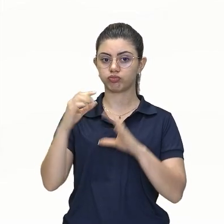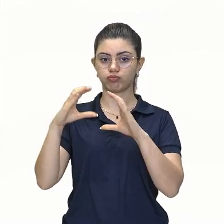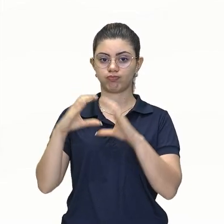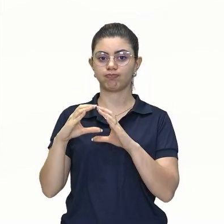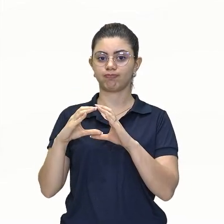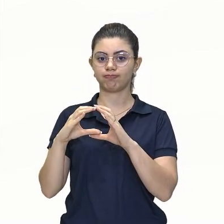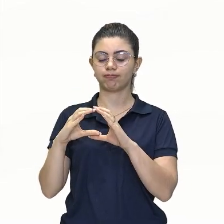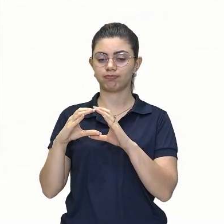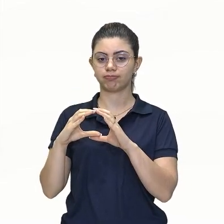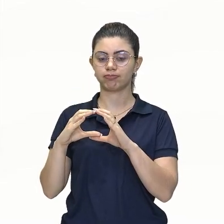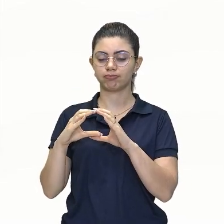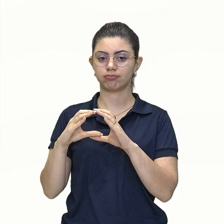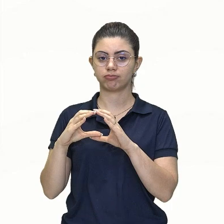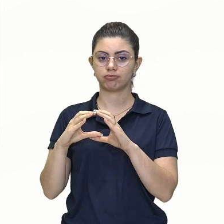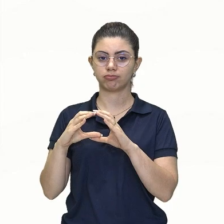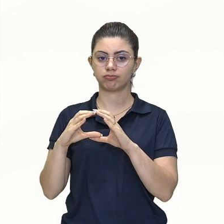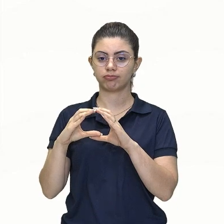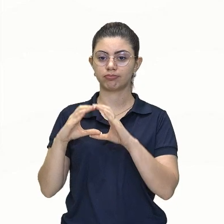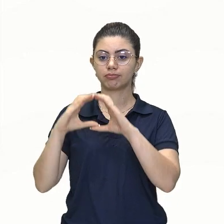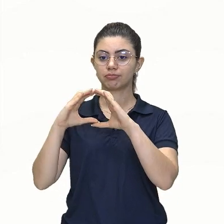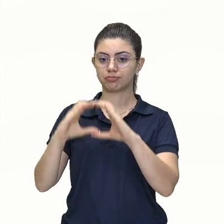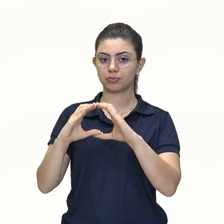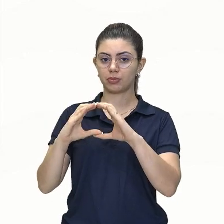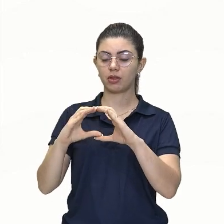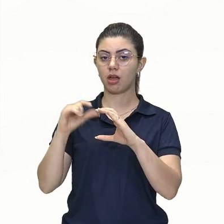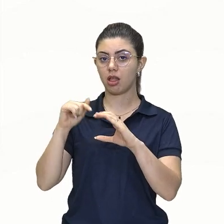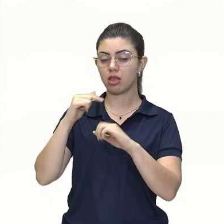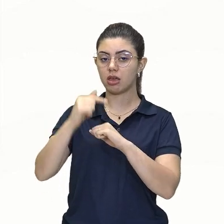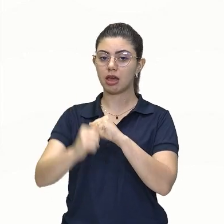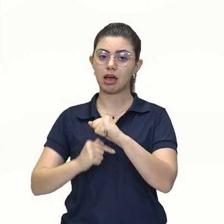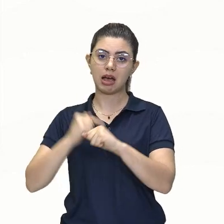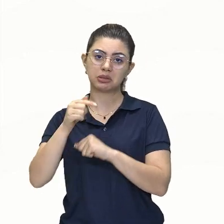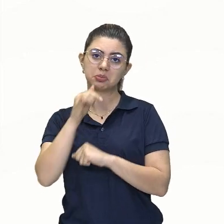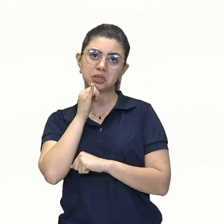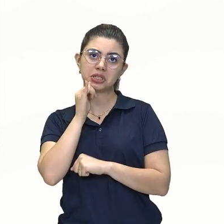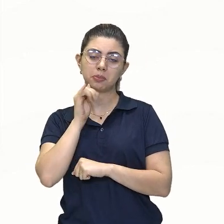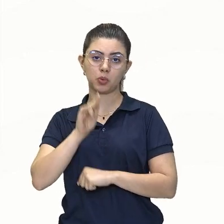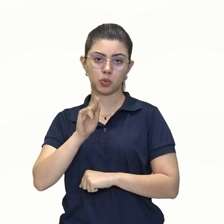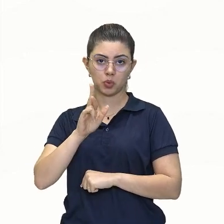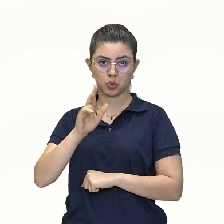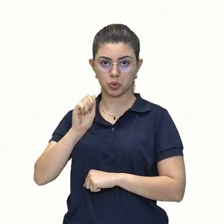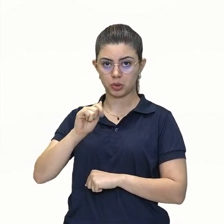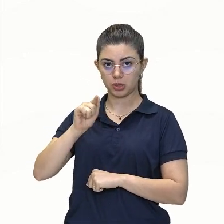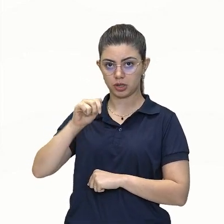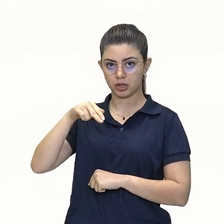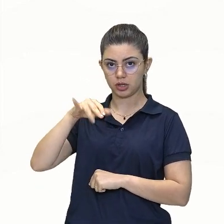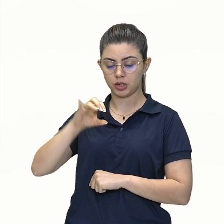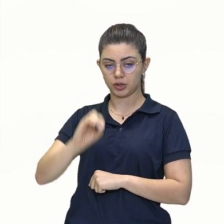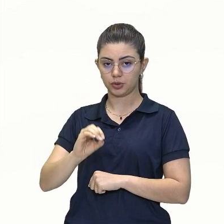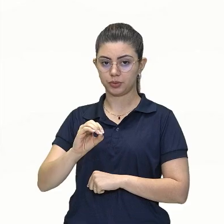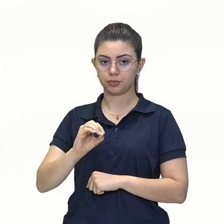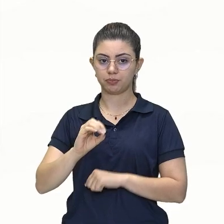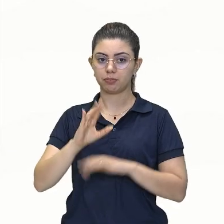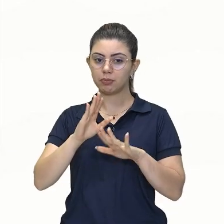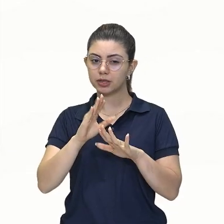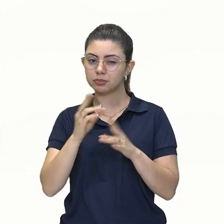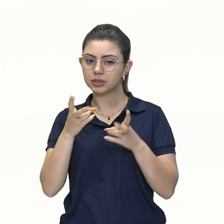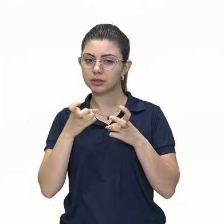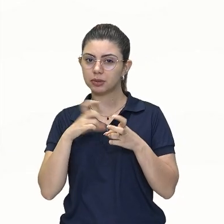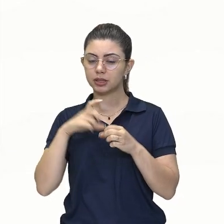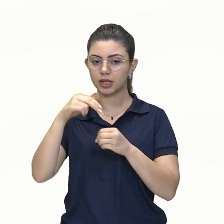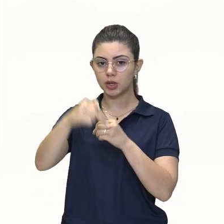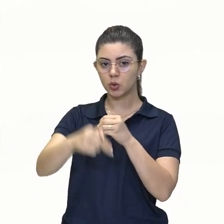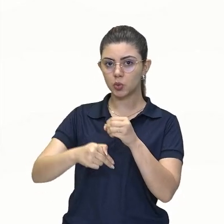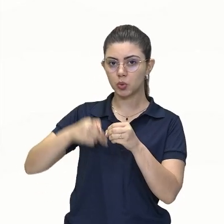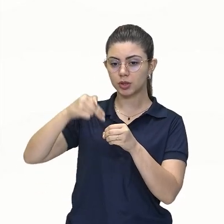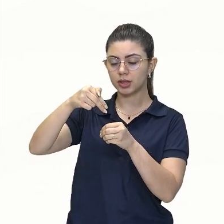fissionável, né? Vamos supor que seja o núcleo de um átomo de urânio. E aí é lançado, olha aqui, é lançado um nêutron na